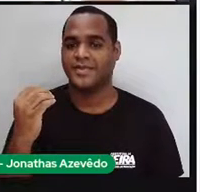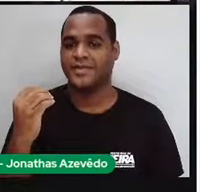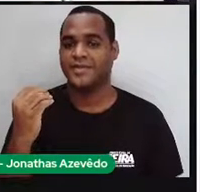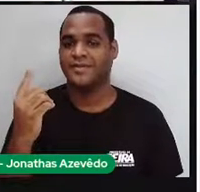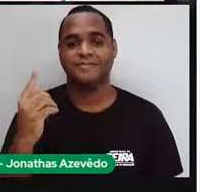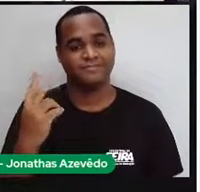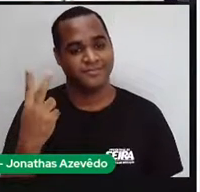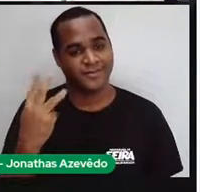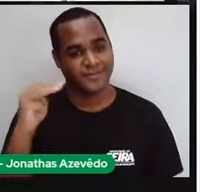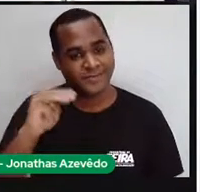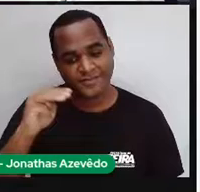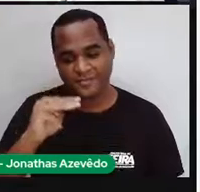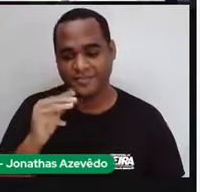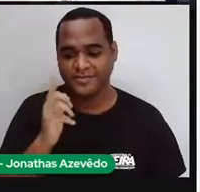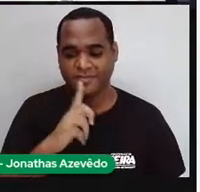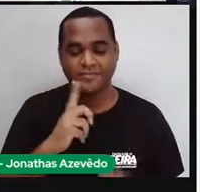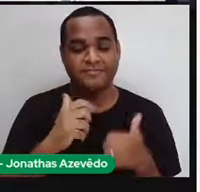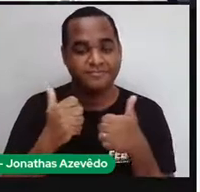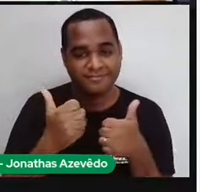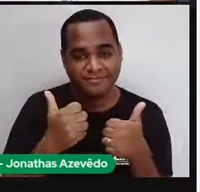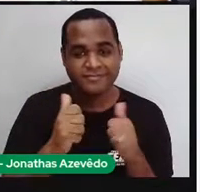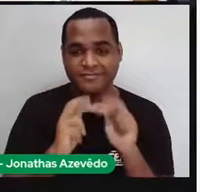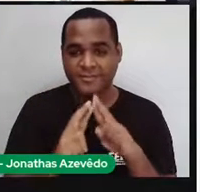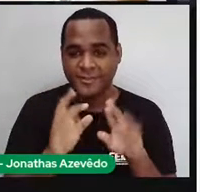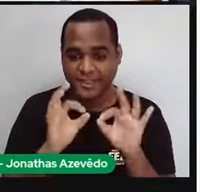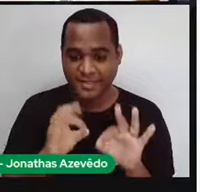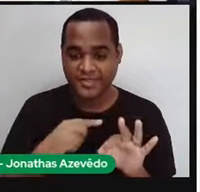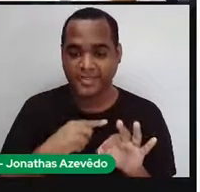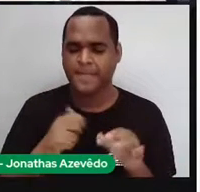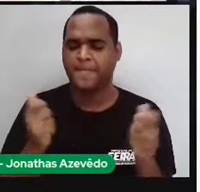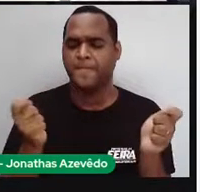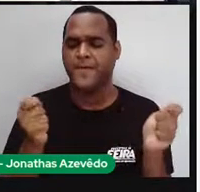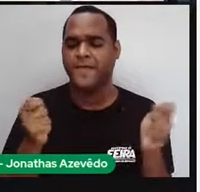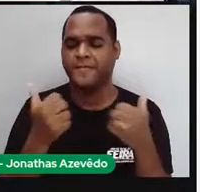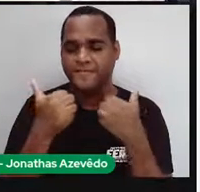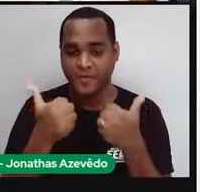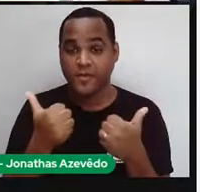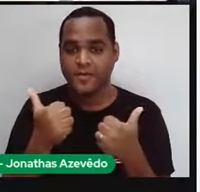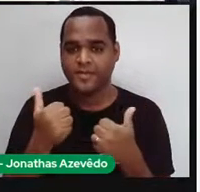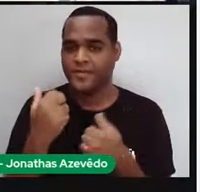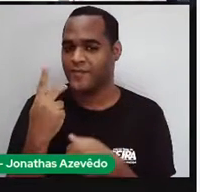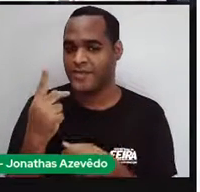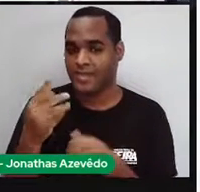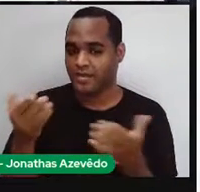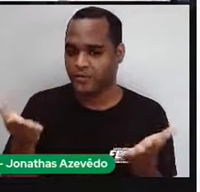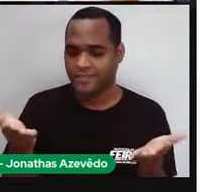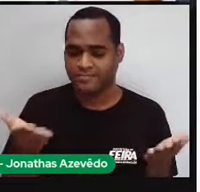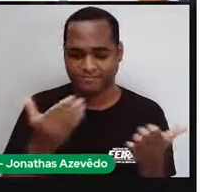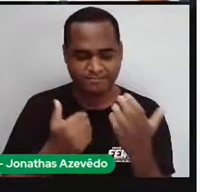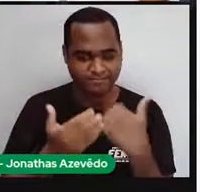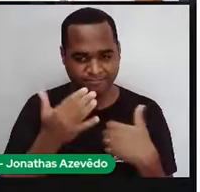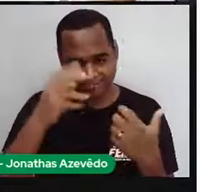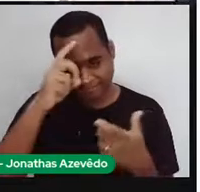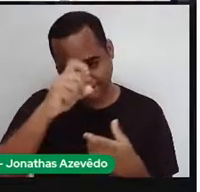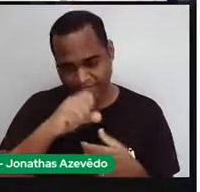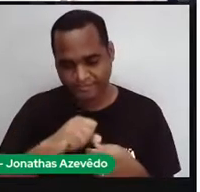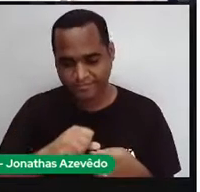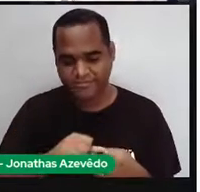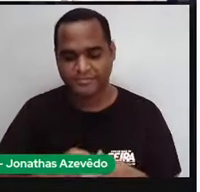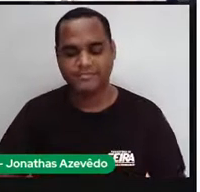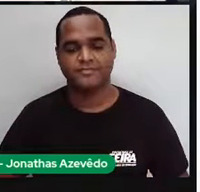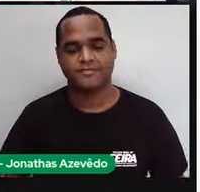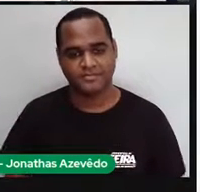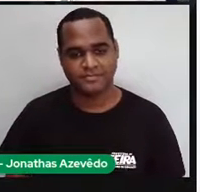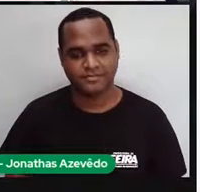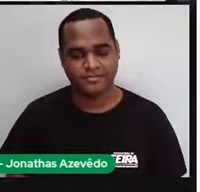minutinhos Olha só bacana vem fazer aqui comigo e agora é um